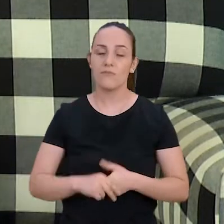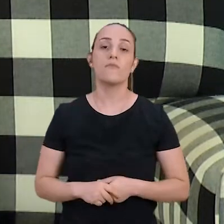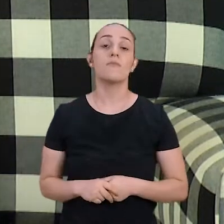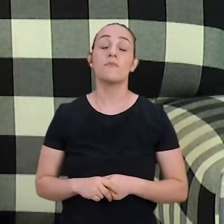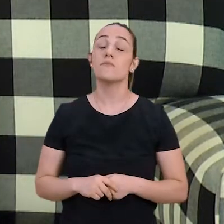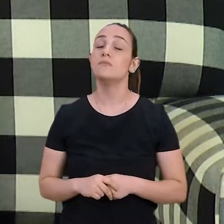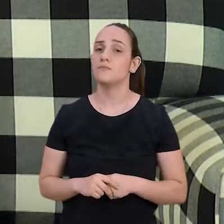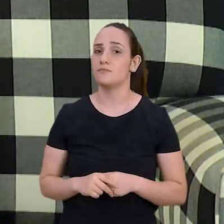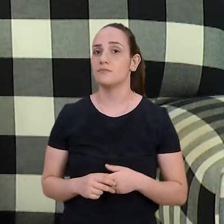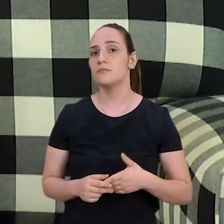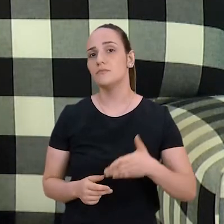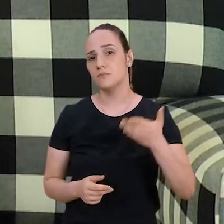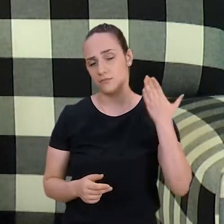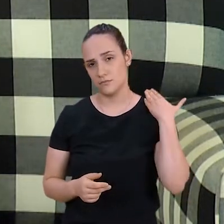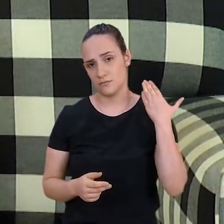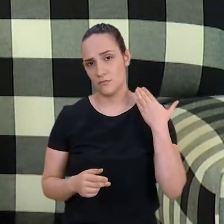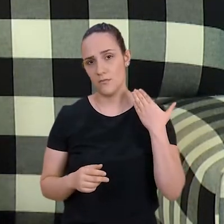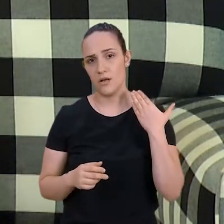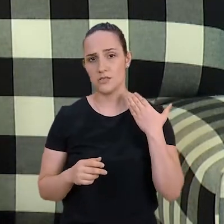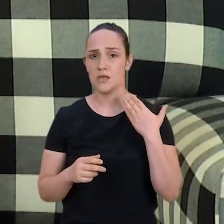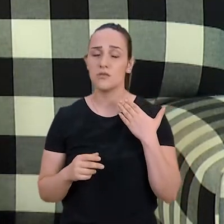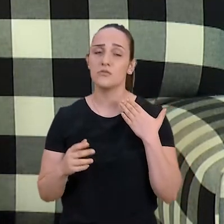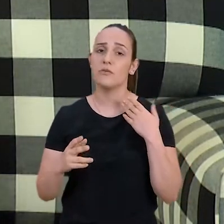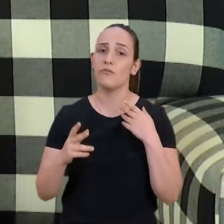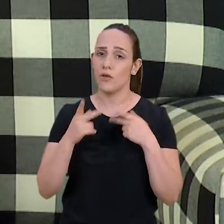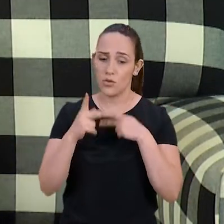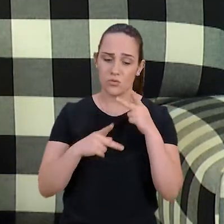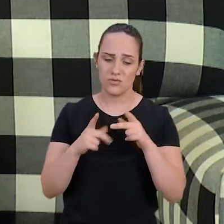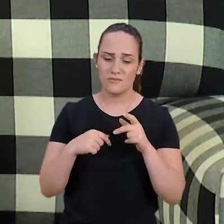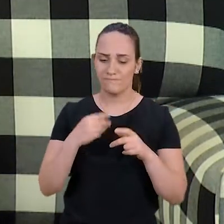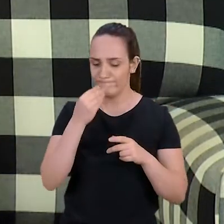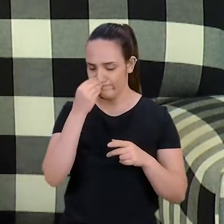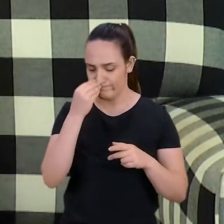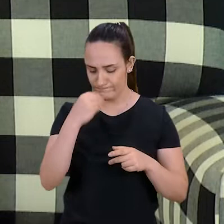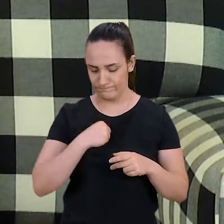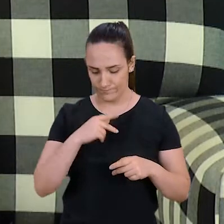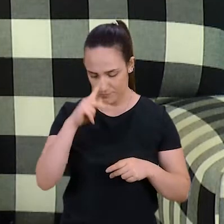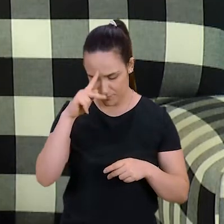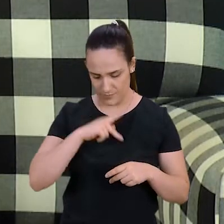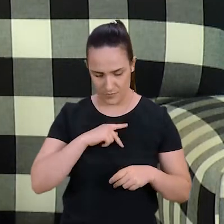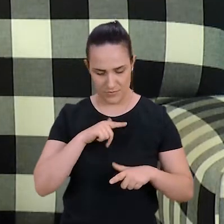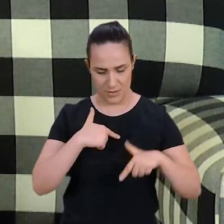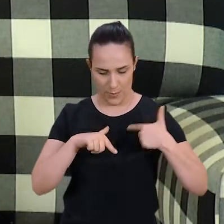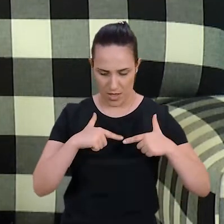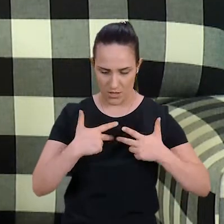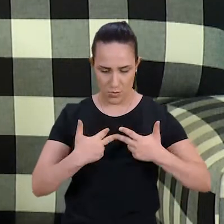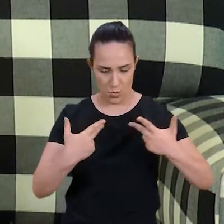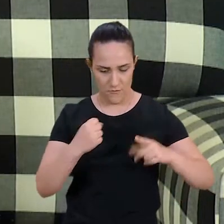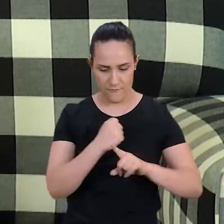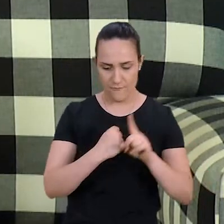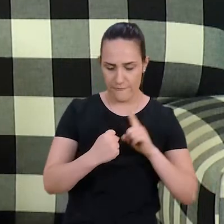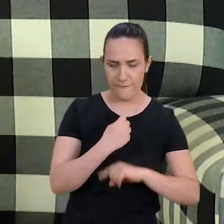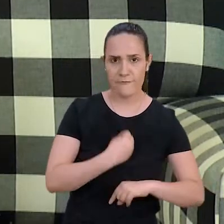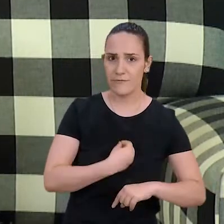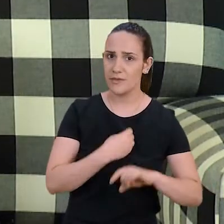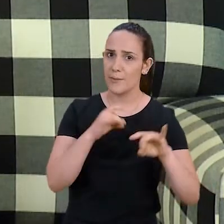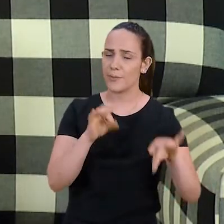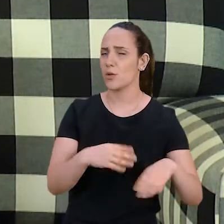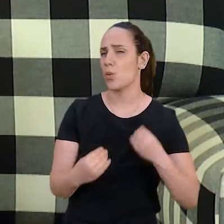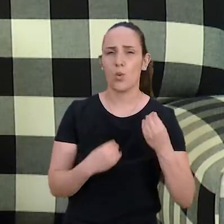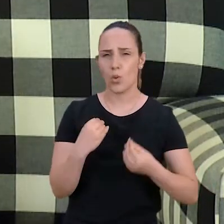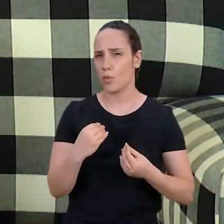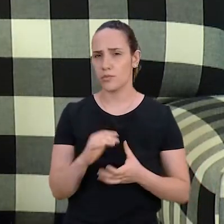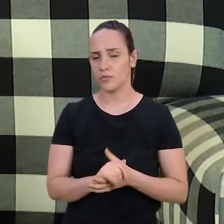bloco anterior a respeito da renúncia. Muitas deixam os empregos, deixam de ter uma vida social para cuidar dos filhos. Como é